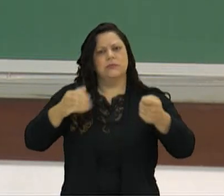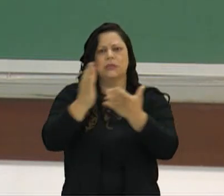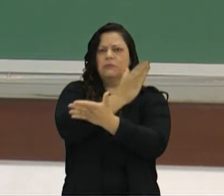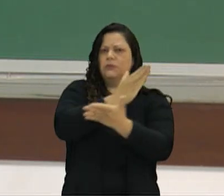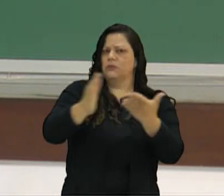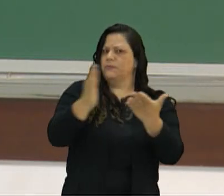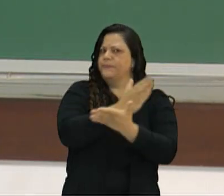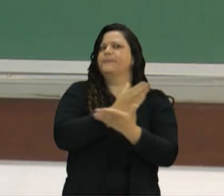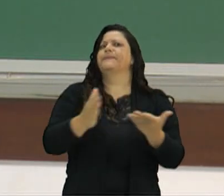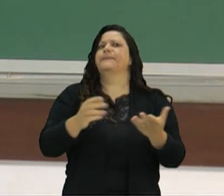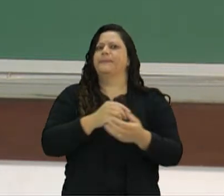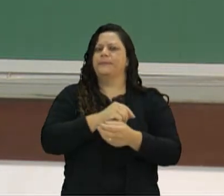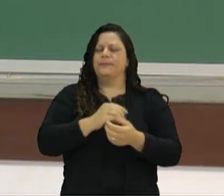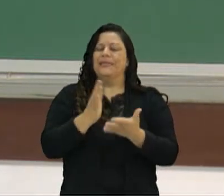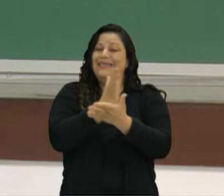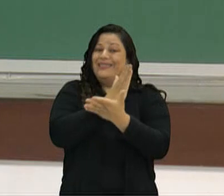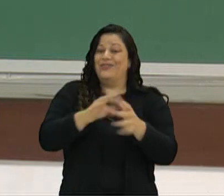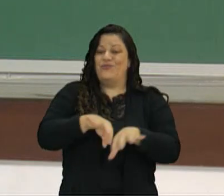dividir o poder, né,